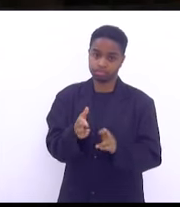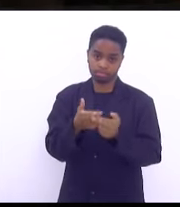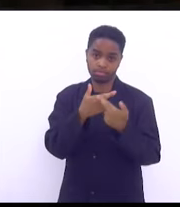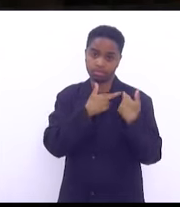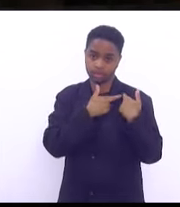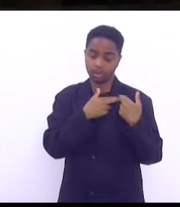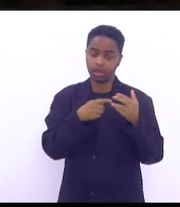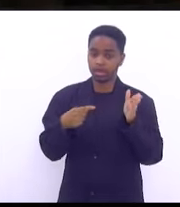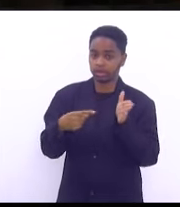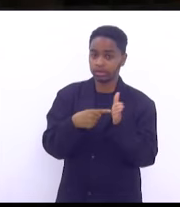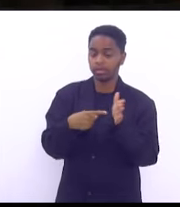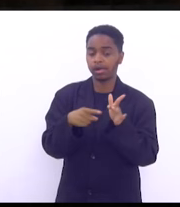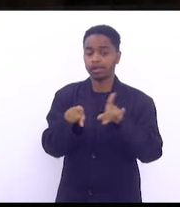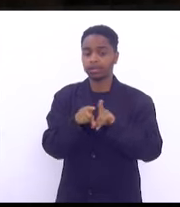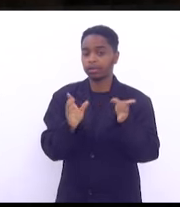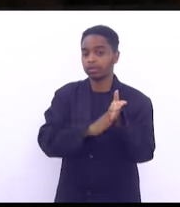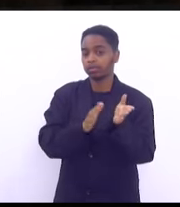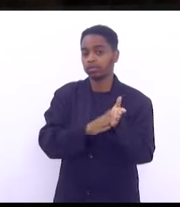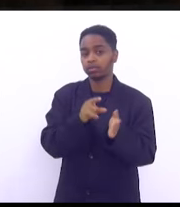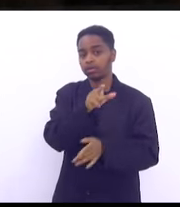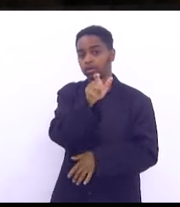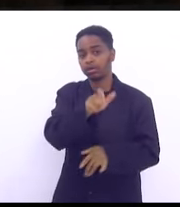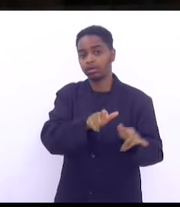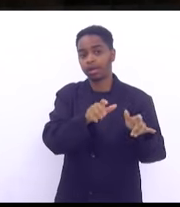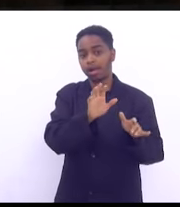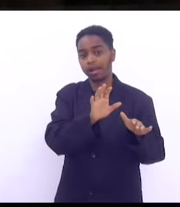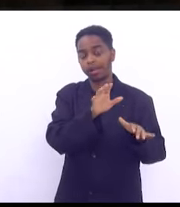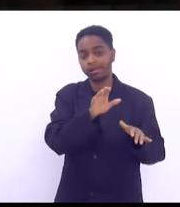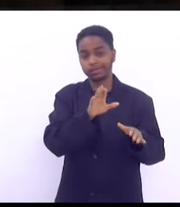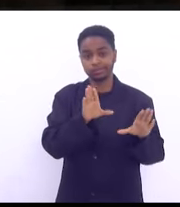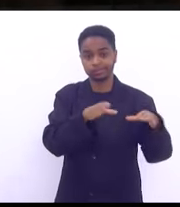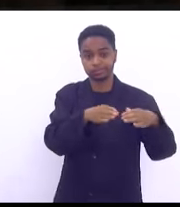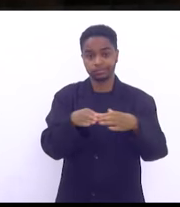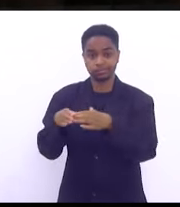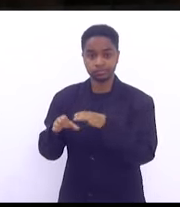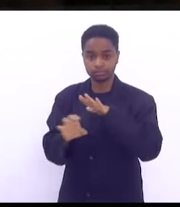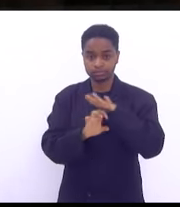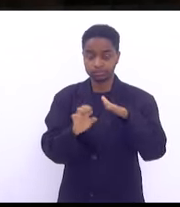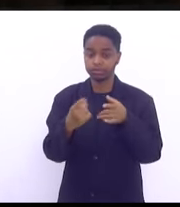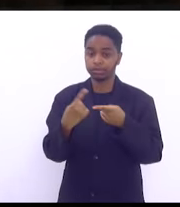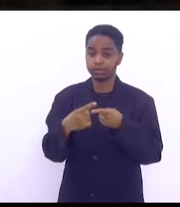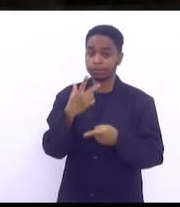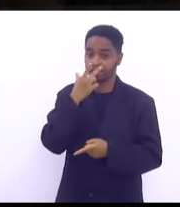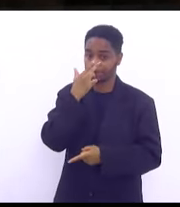e cobrar. Porque parece que o parlamento fluminense